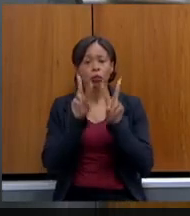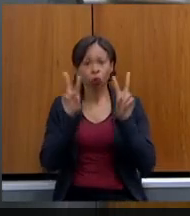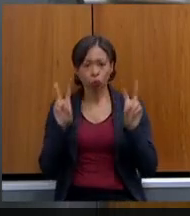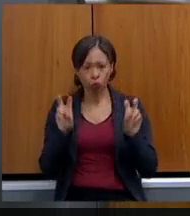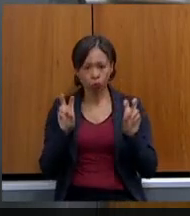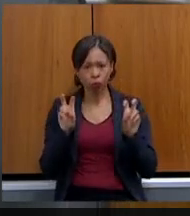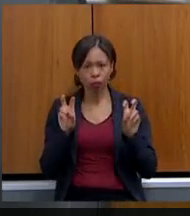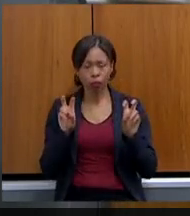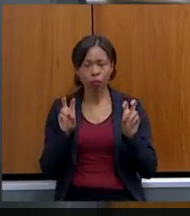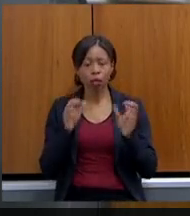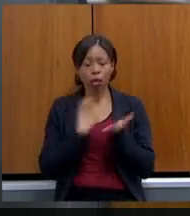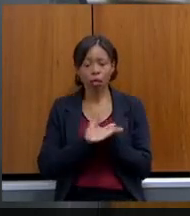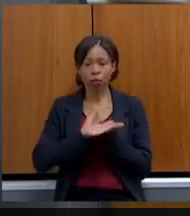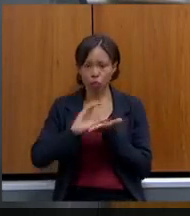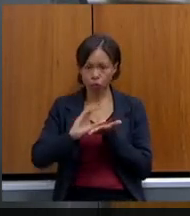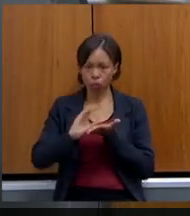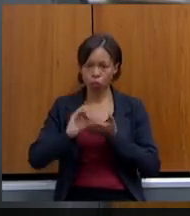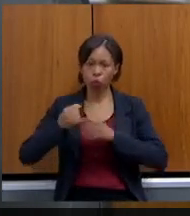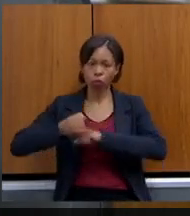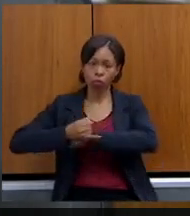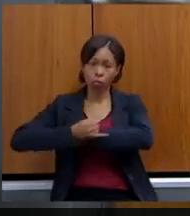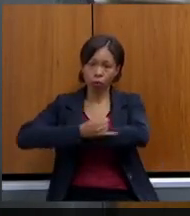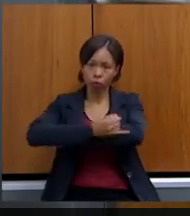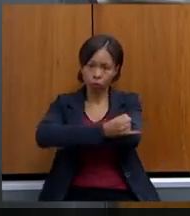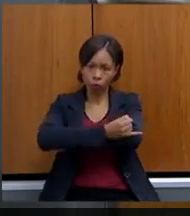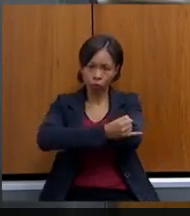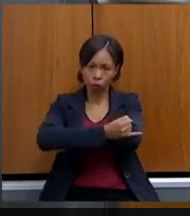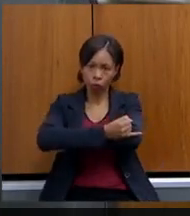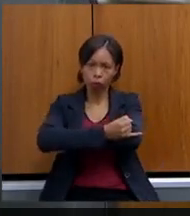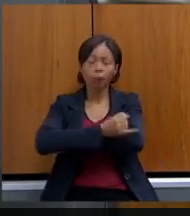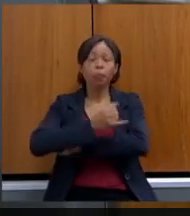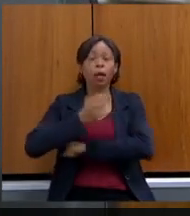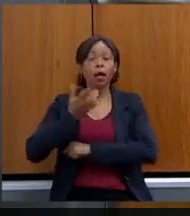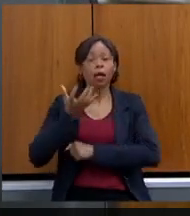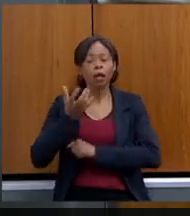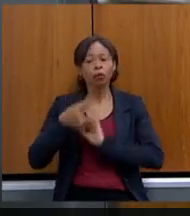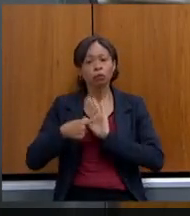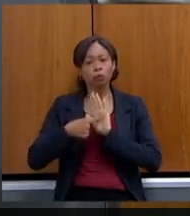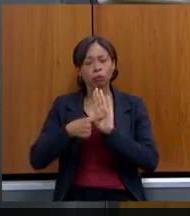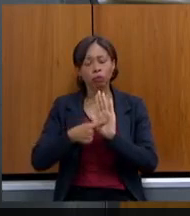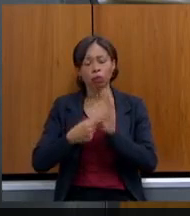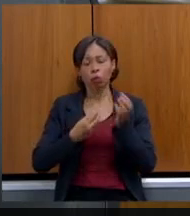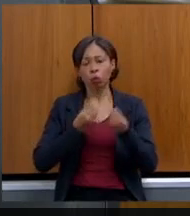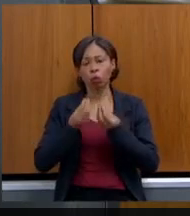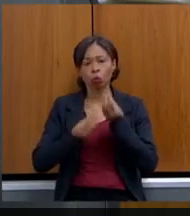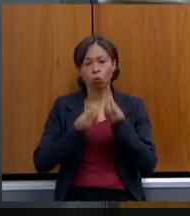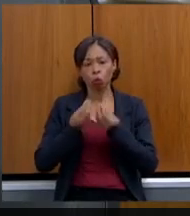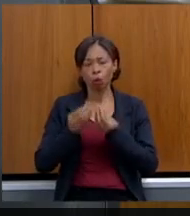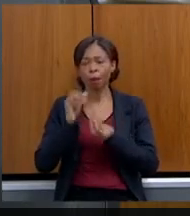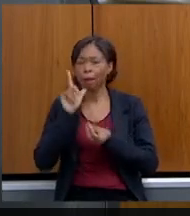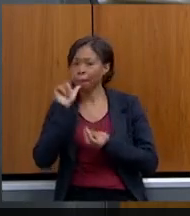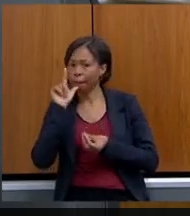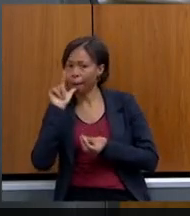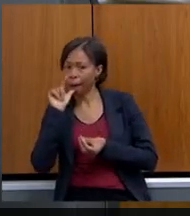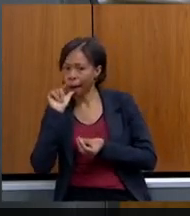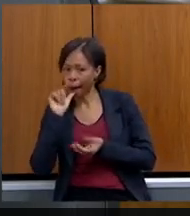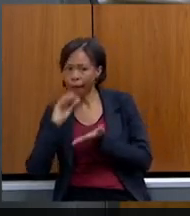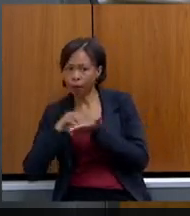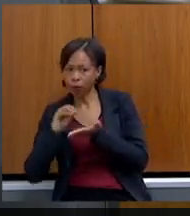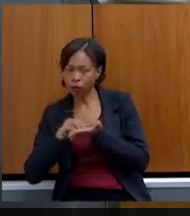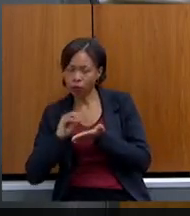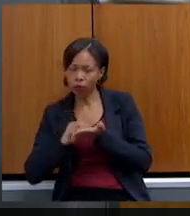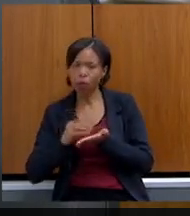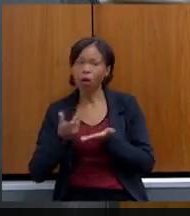relação a investimento em infraestrutura Quero trazer a vocês a situação de água de acesso à água e saneamento